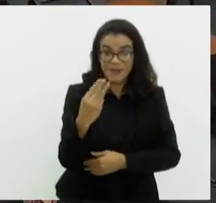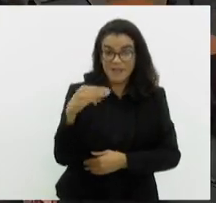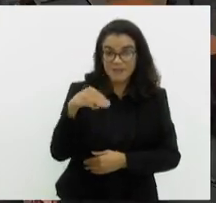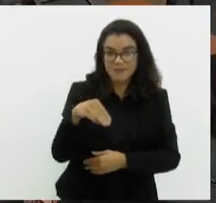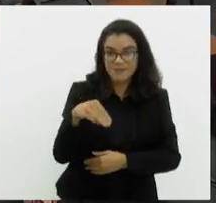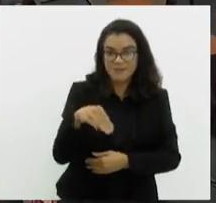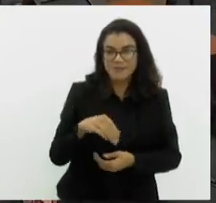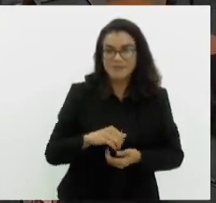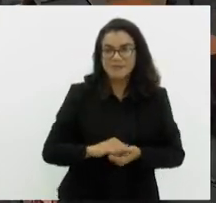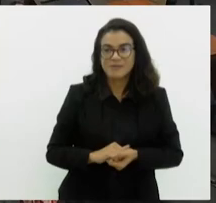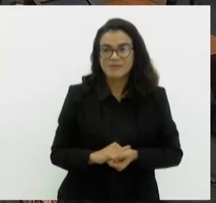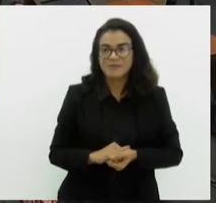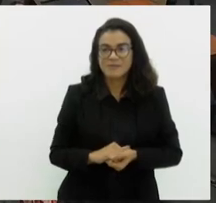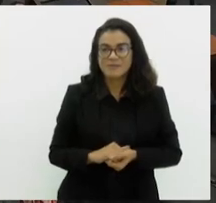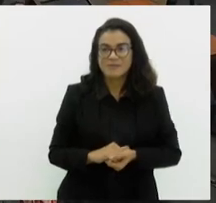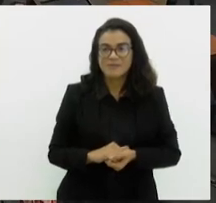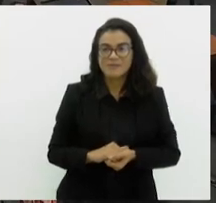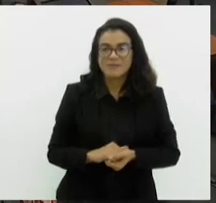3 minutinhos.